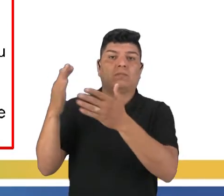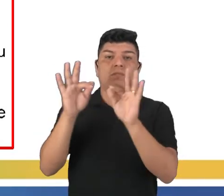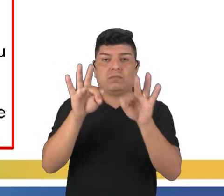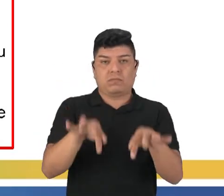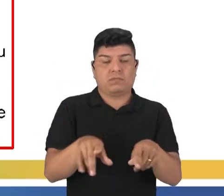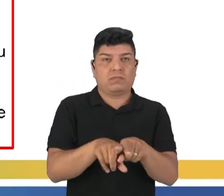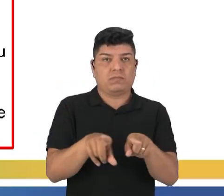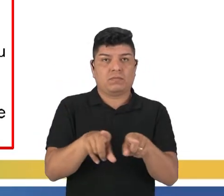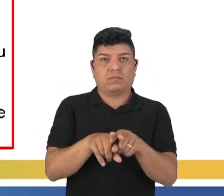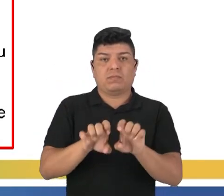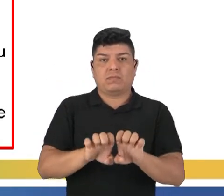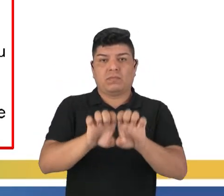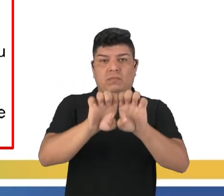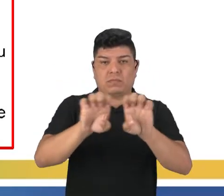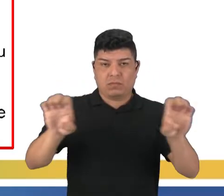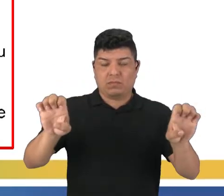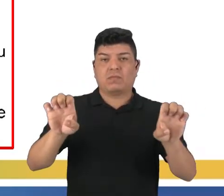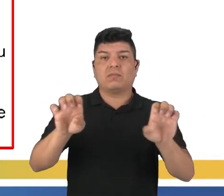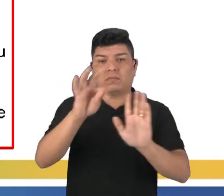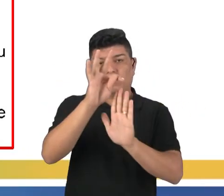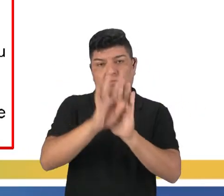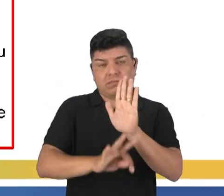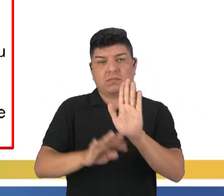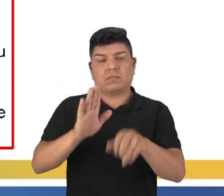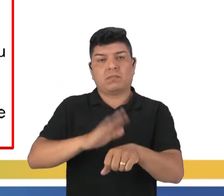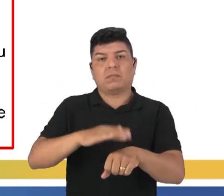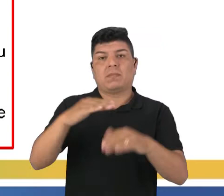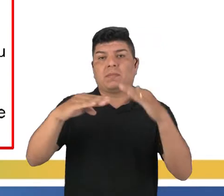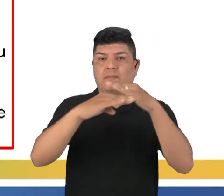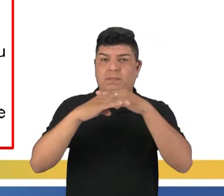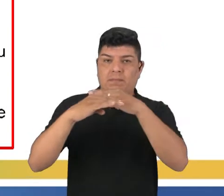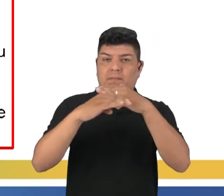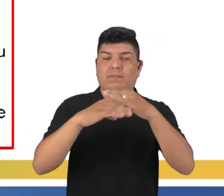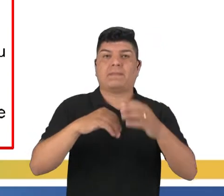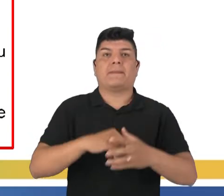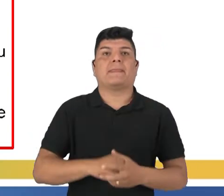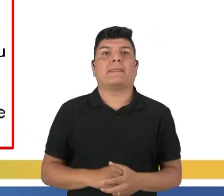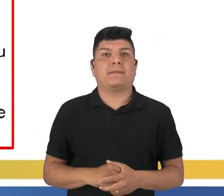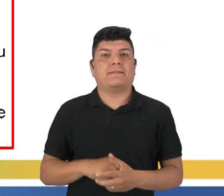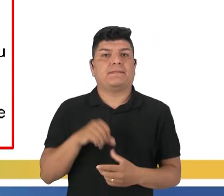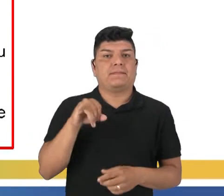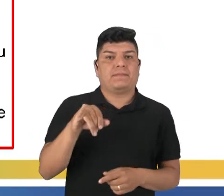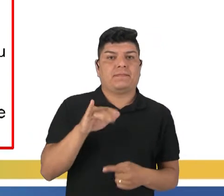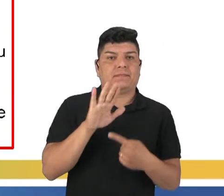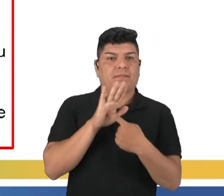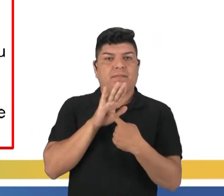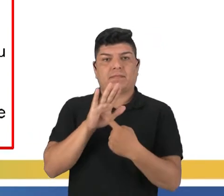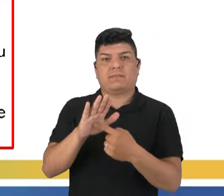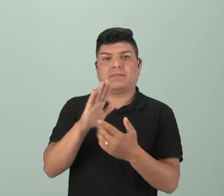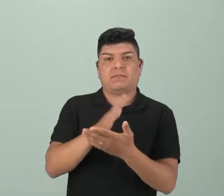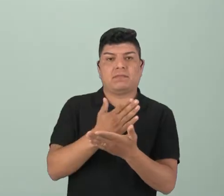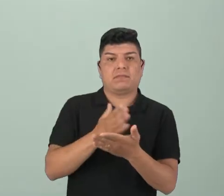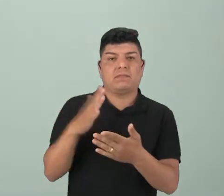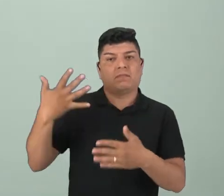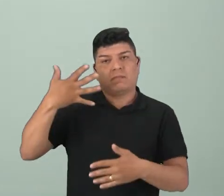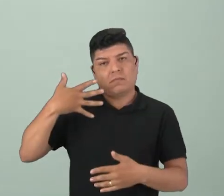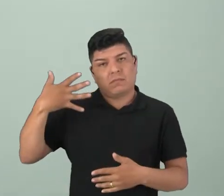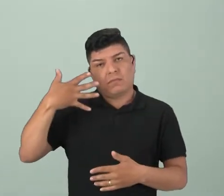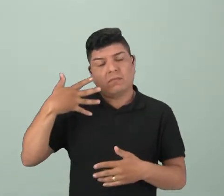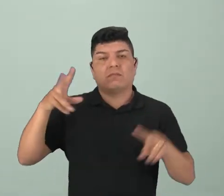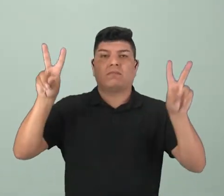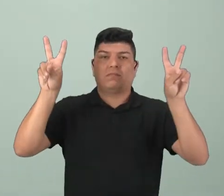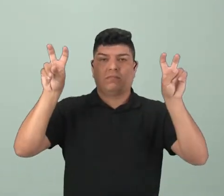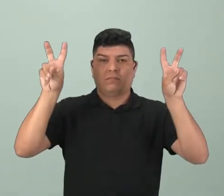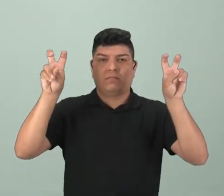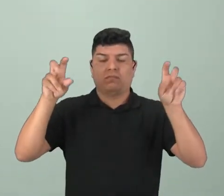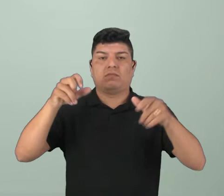desenvolvimento e a conclusão, que é a estrutura textual ali mais padrão. Então, se você for apresentar alguma palestra, expor algum